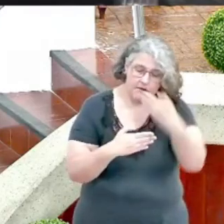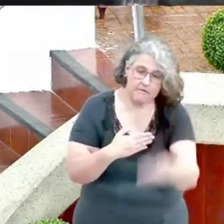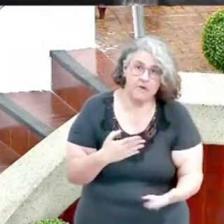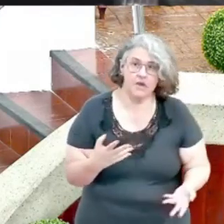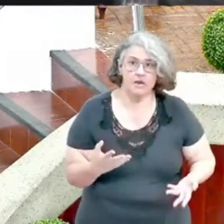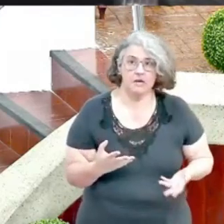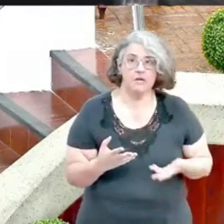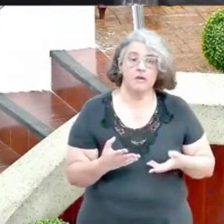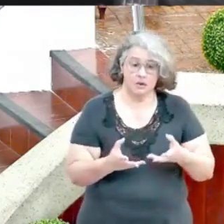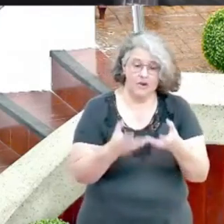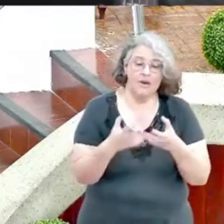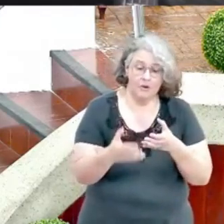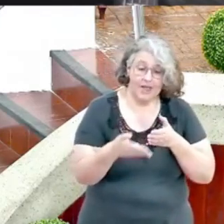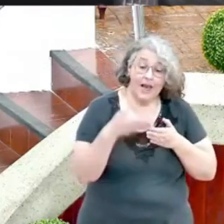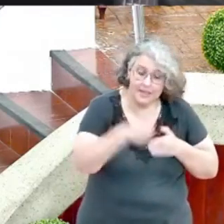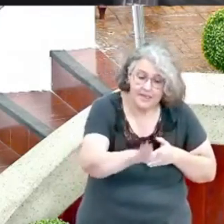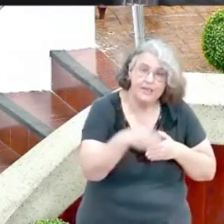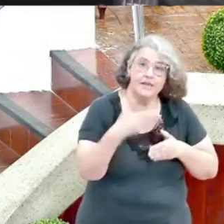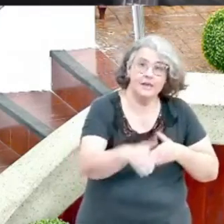estar com vocês.